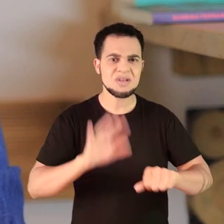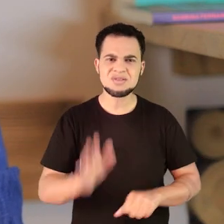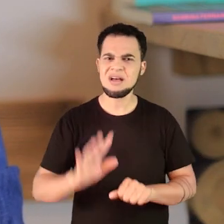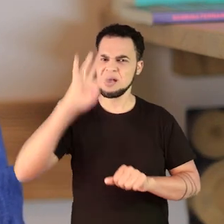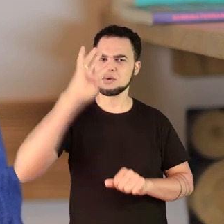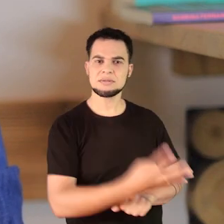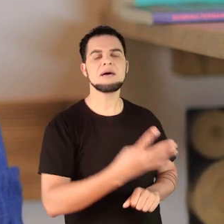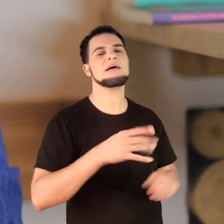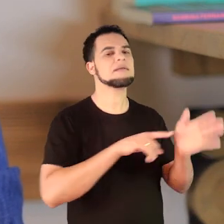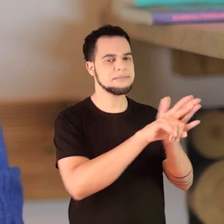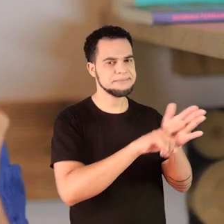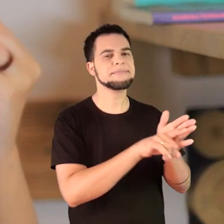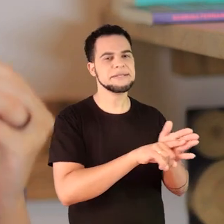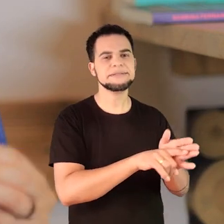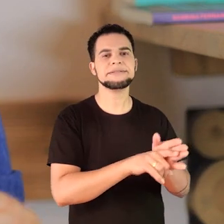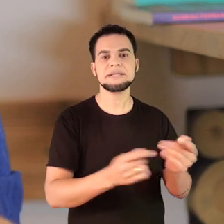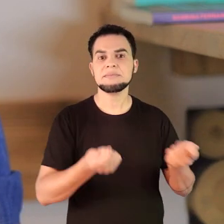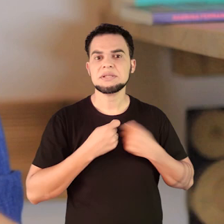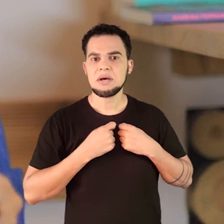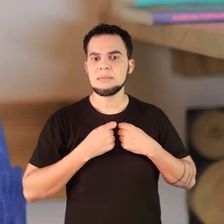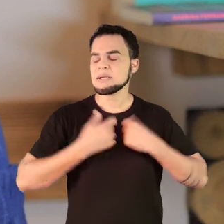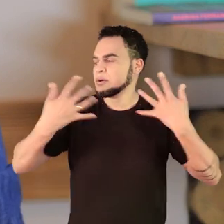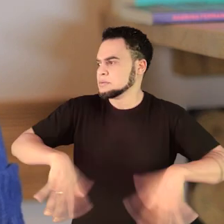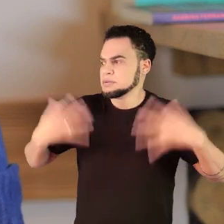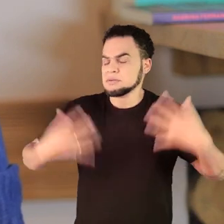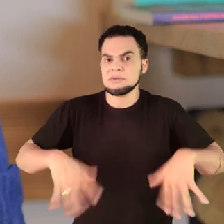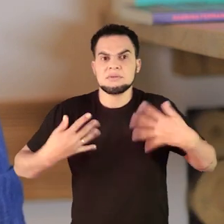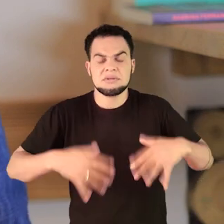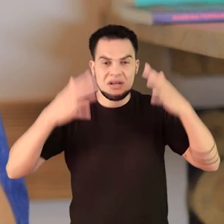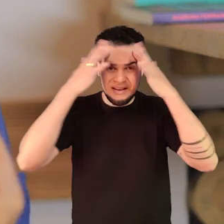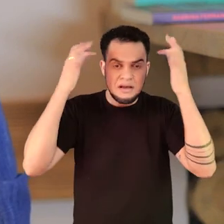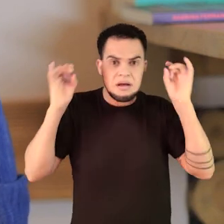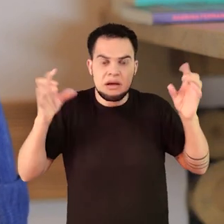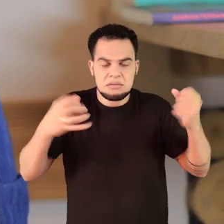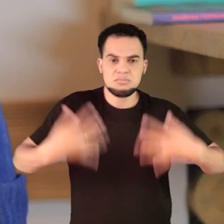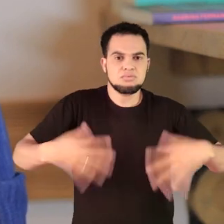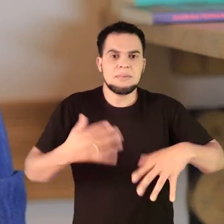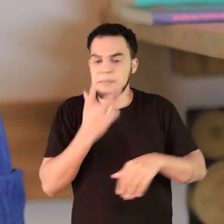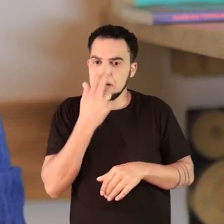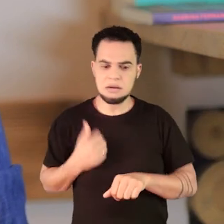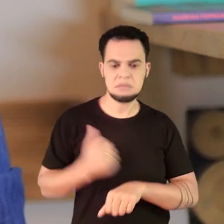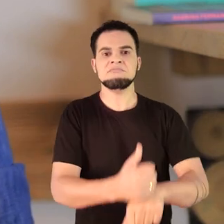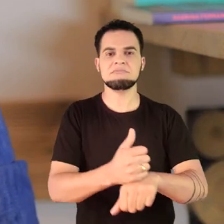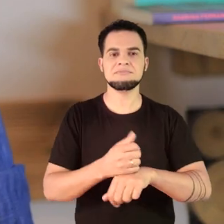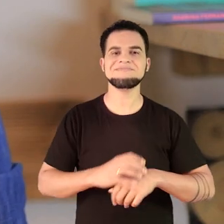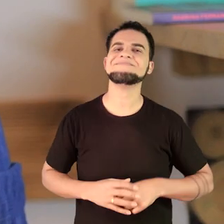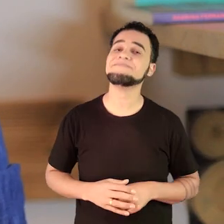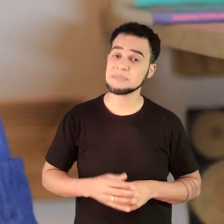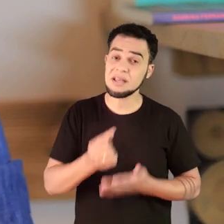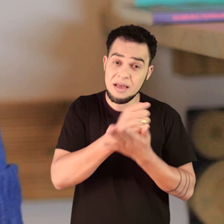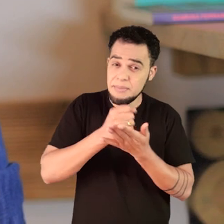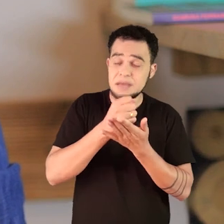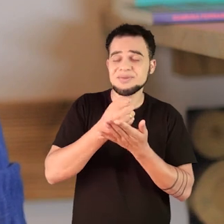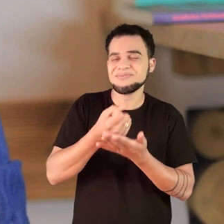fizeram acusações sobre minha pesquisa. Isso gerou gatilho para síndrome de pânico, síndrome de impostora. Remédio é